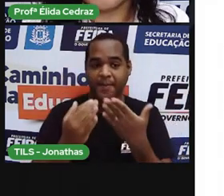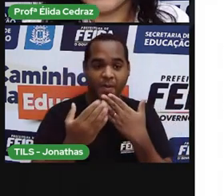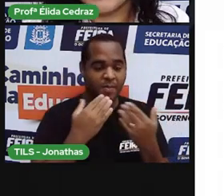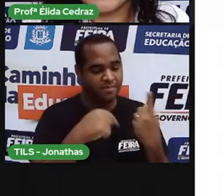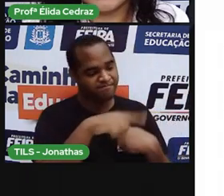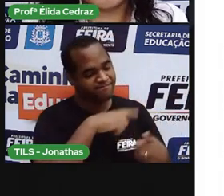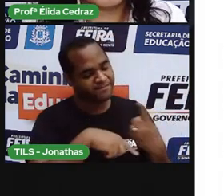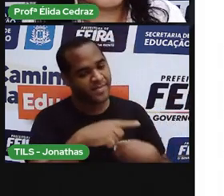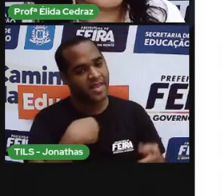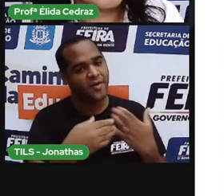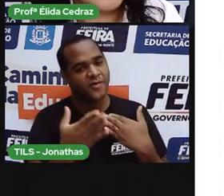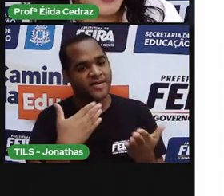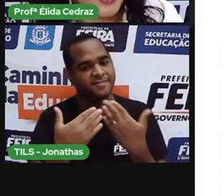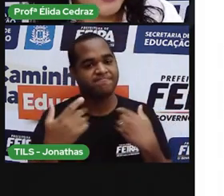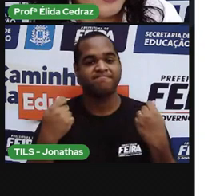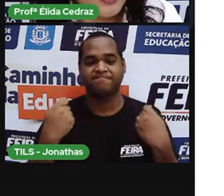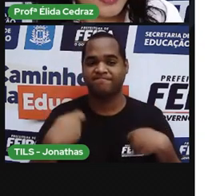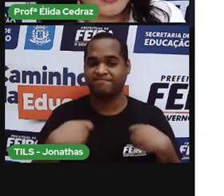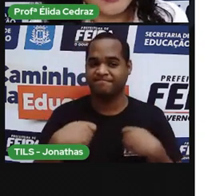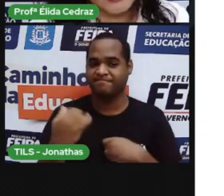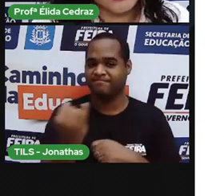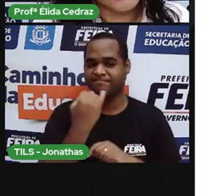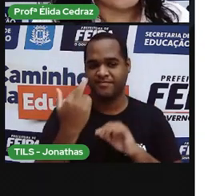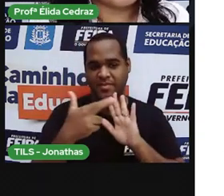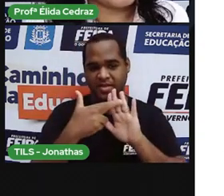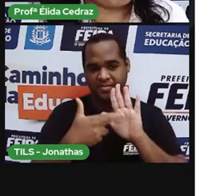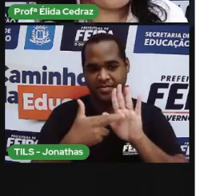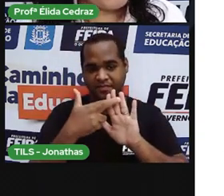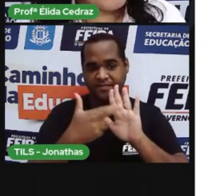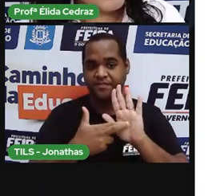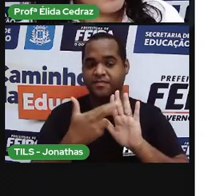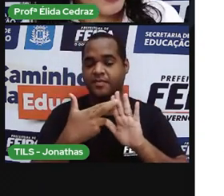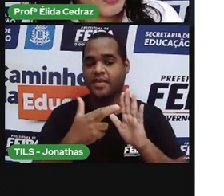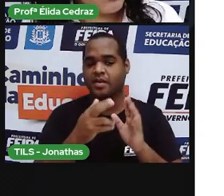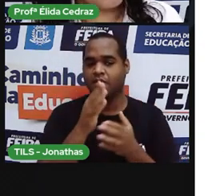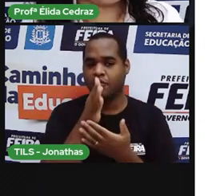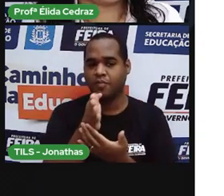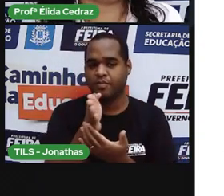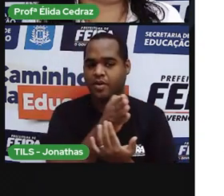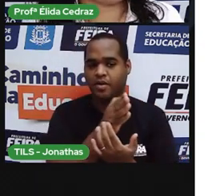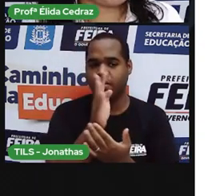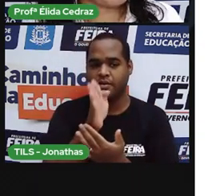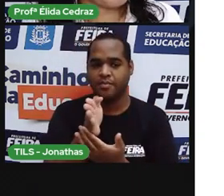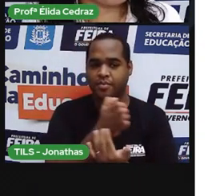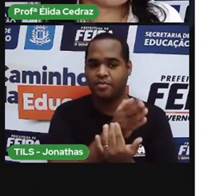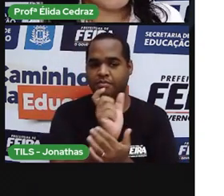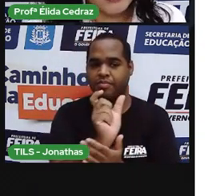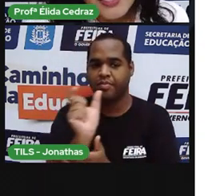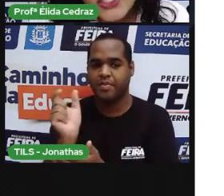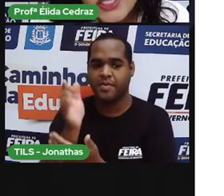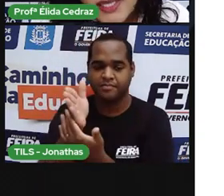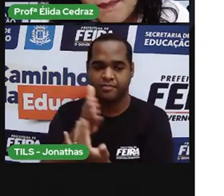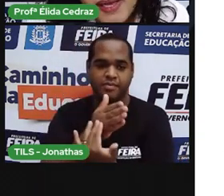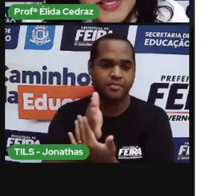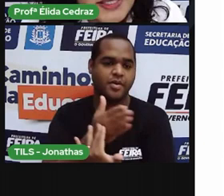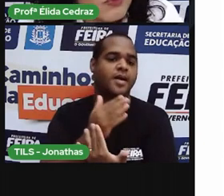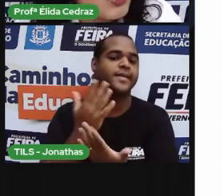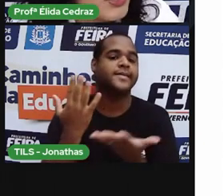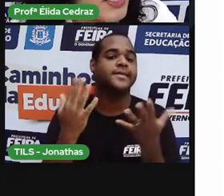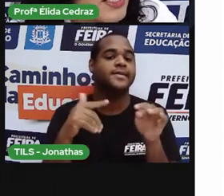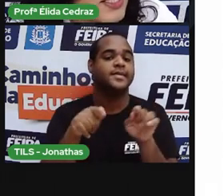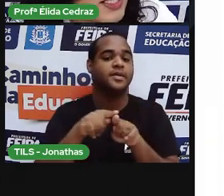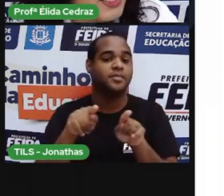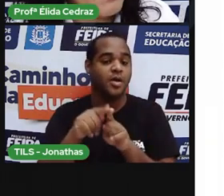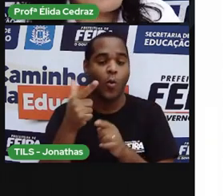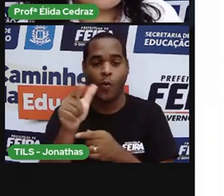nós precisamos dessas regrinhas de separação entre palavras, de separação